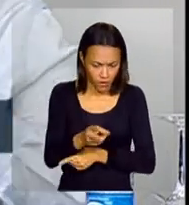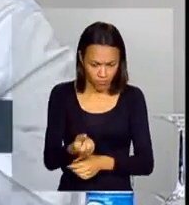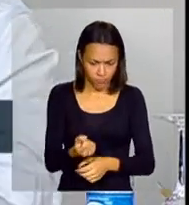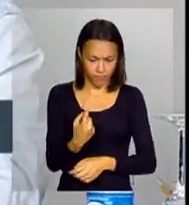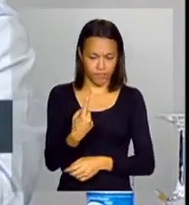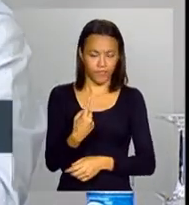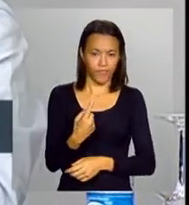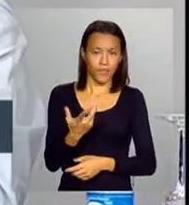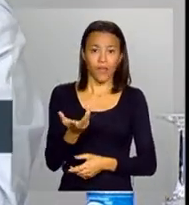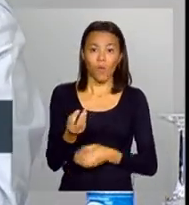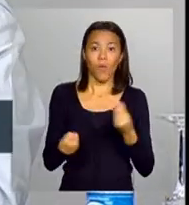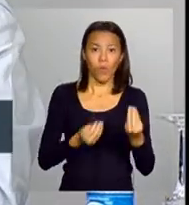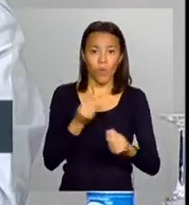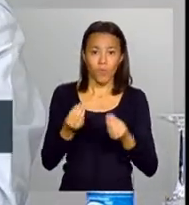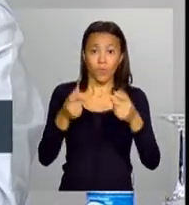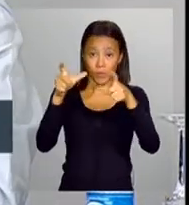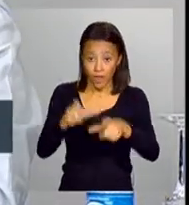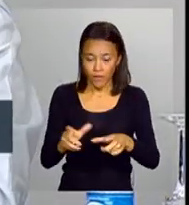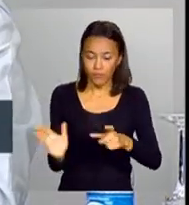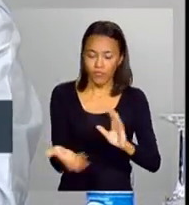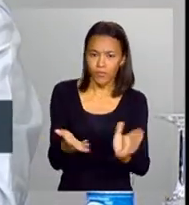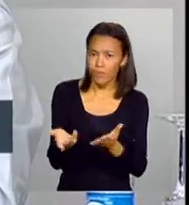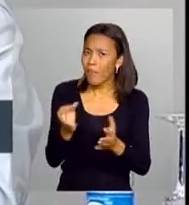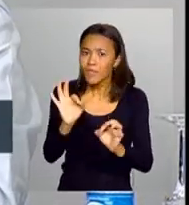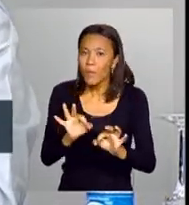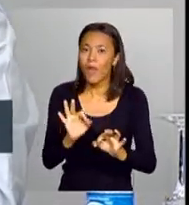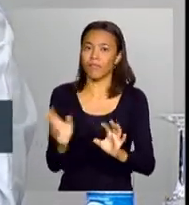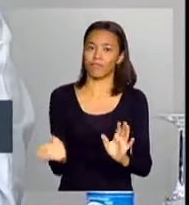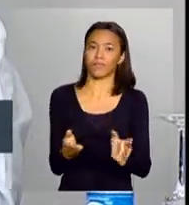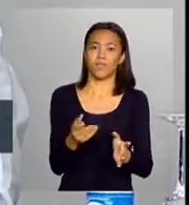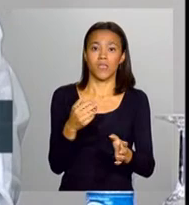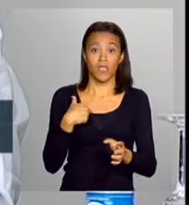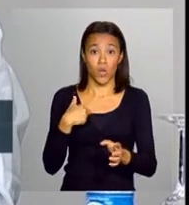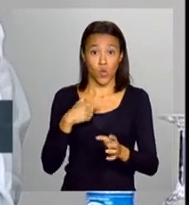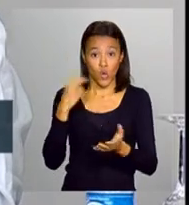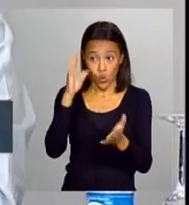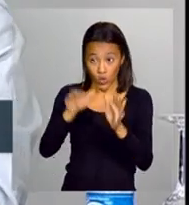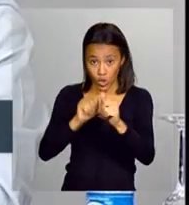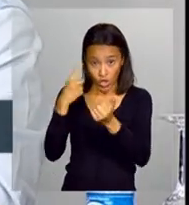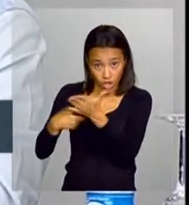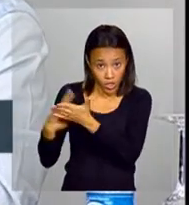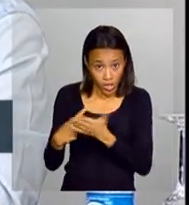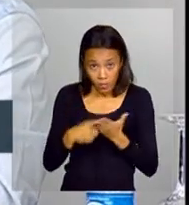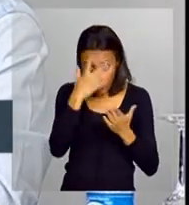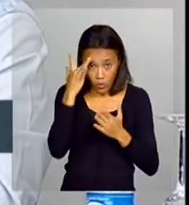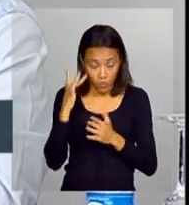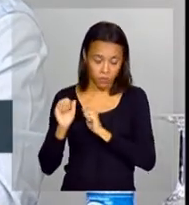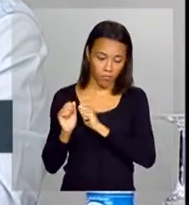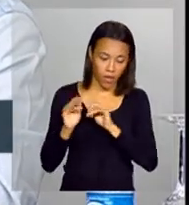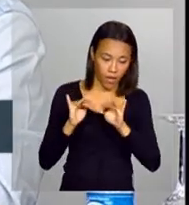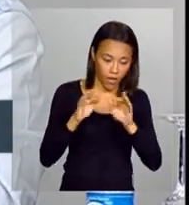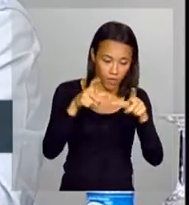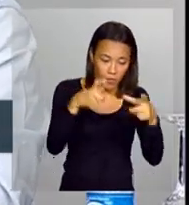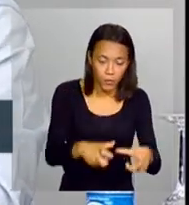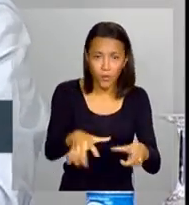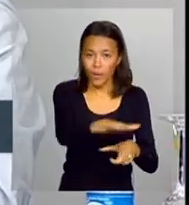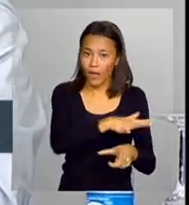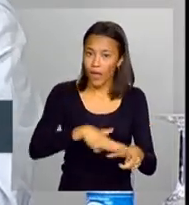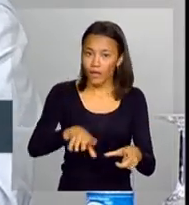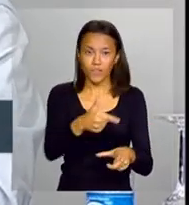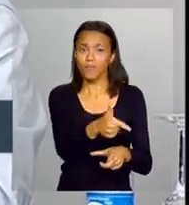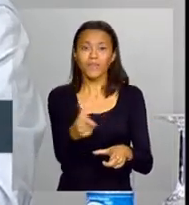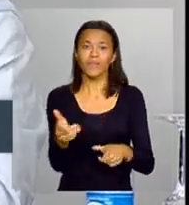Você se depara com a situação de degradação, mas que não é desmatamento. Então, eu mobilizo gente para regiões que não necessariamente eu estou